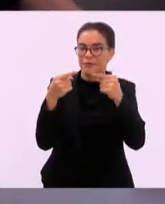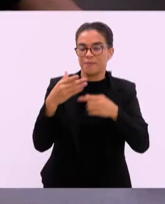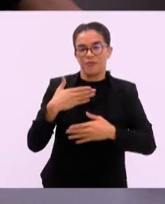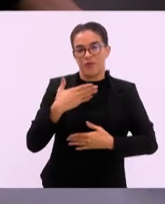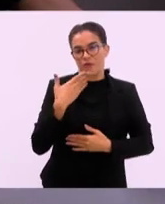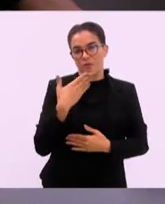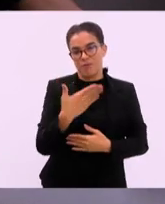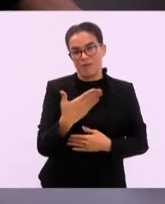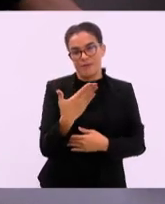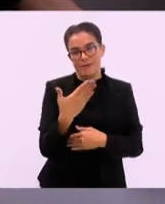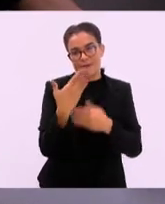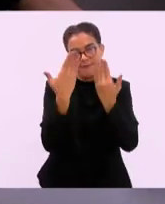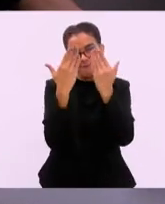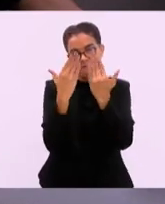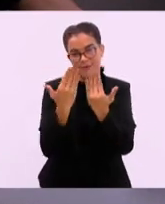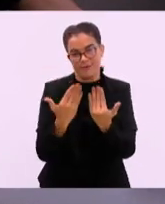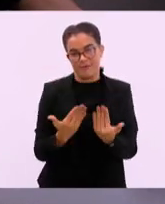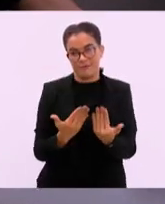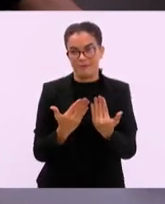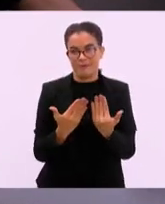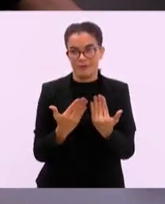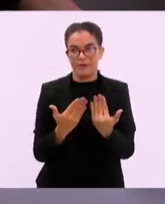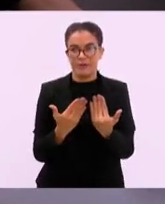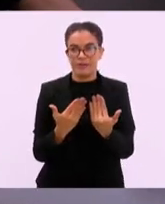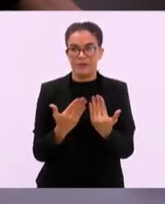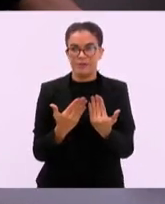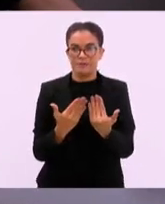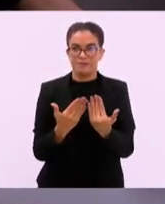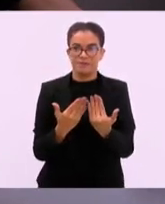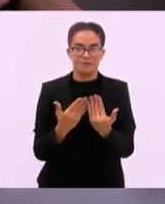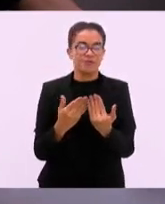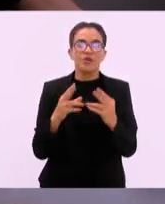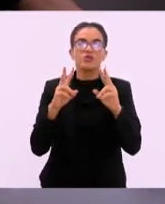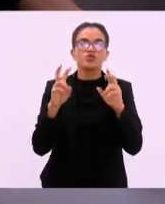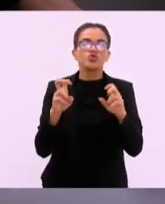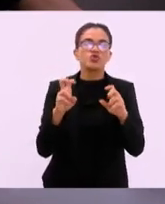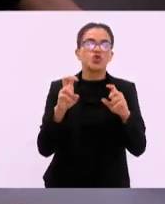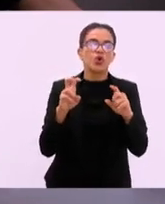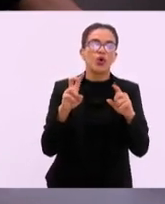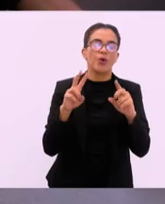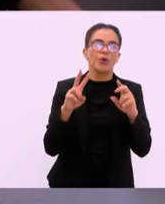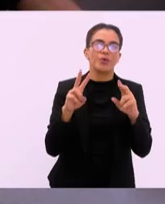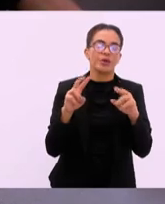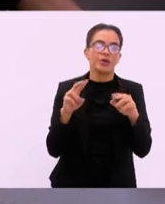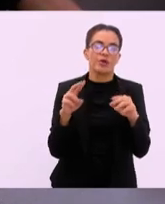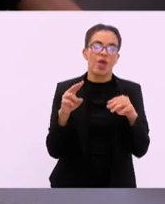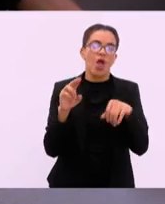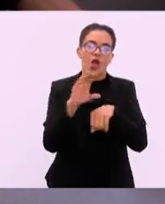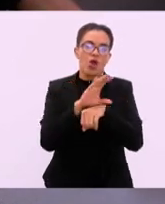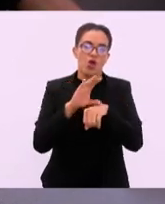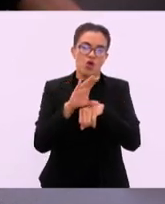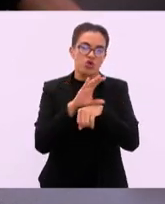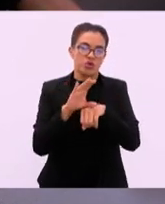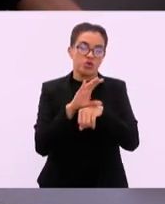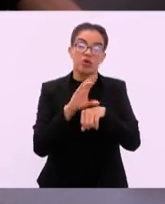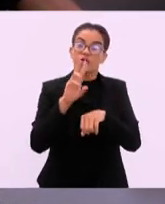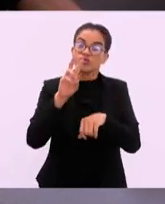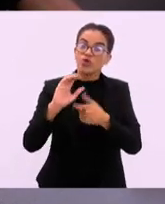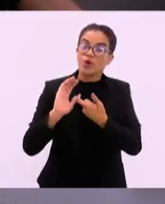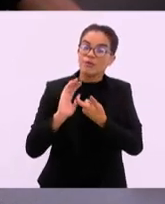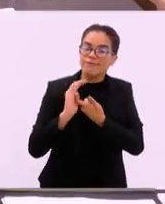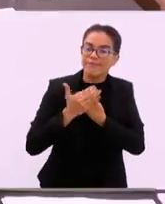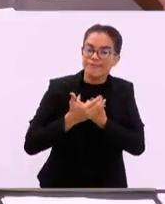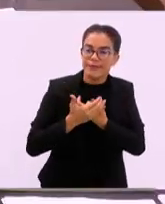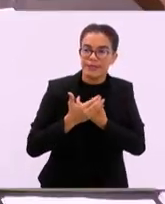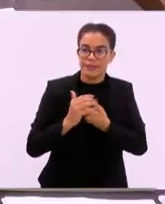pedir vista por uma sessão. Perfeito. Presidente. Não só do ponto de vista da constitucionalidade, prudente, não só do ponto de vista da terminologia. Prudente.